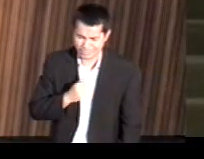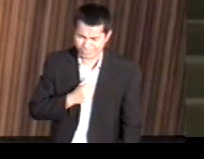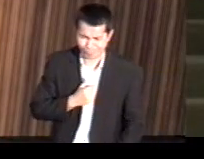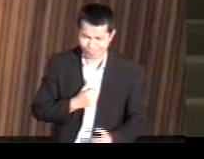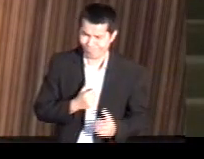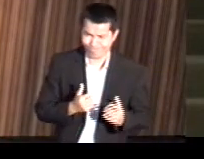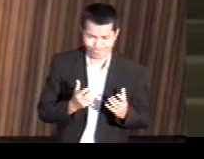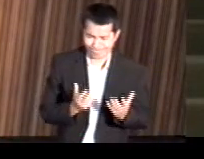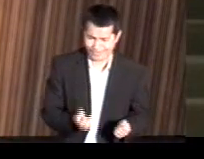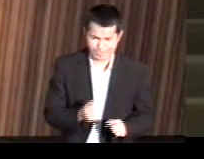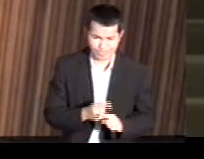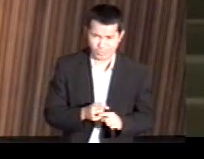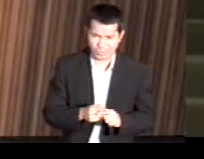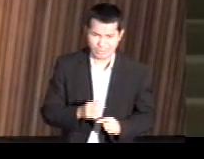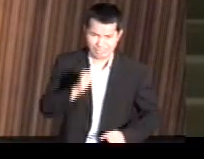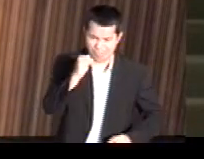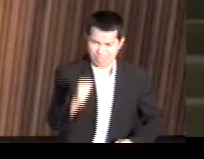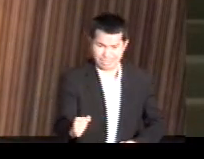homem de pecado.